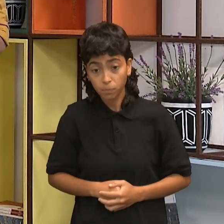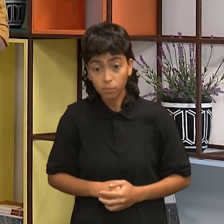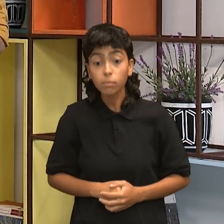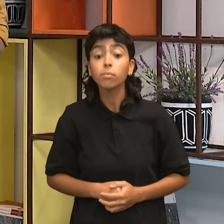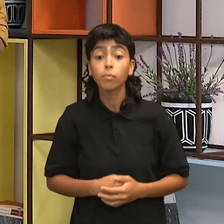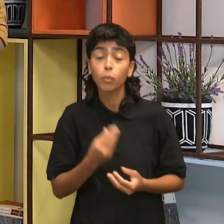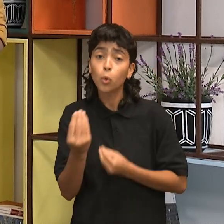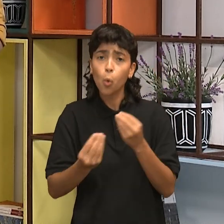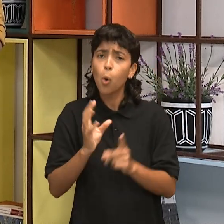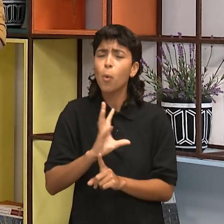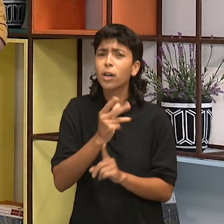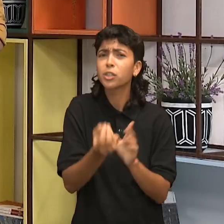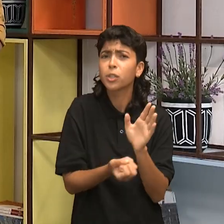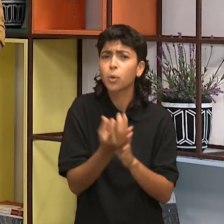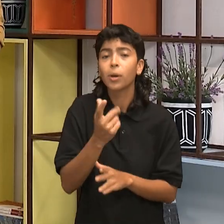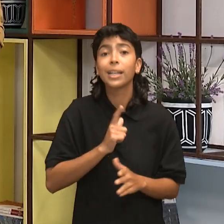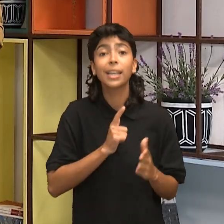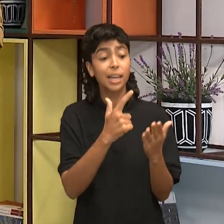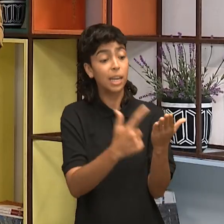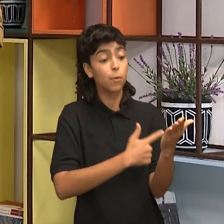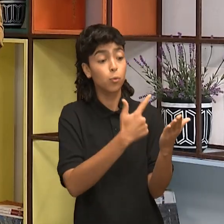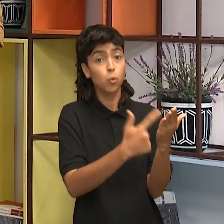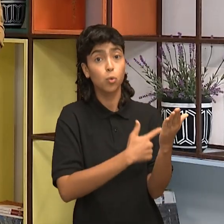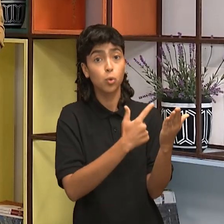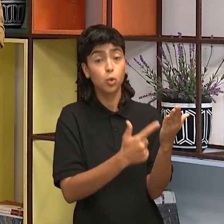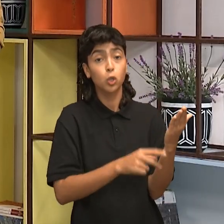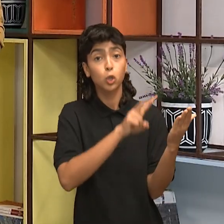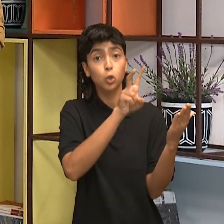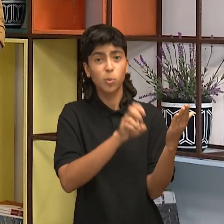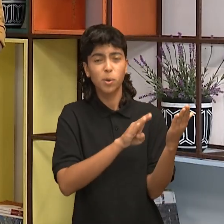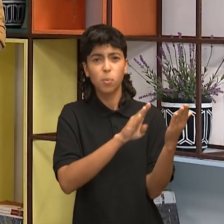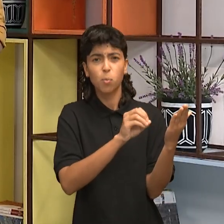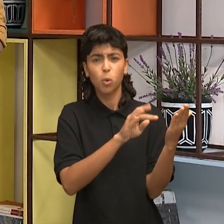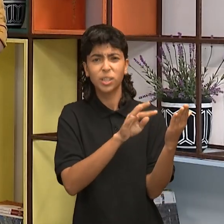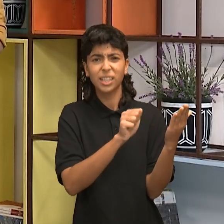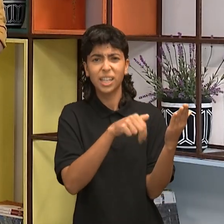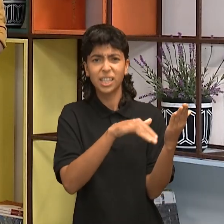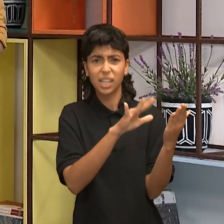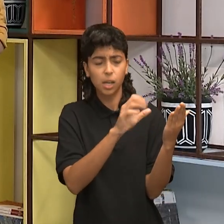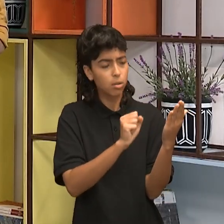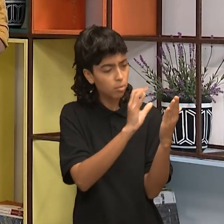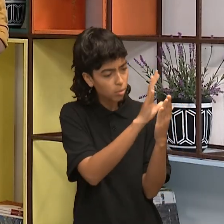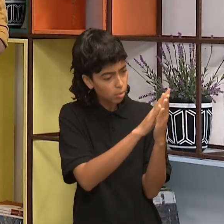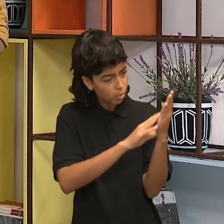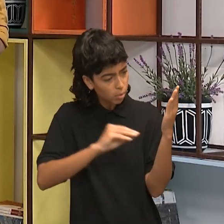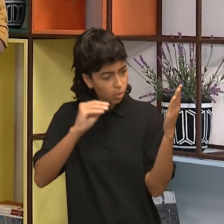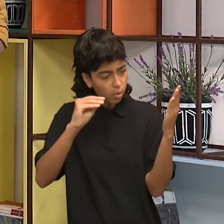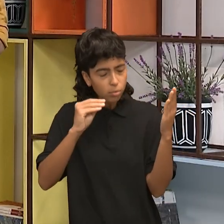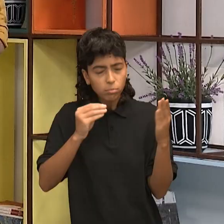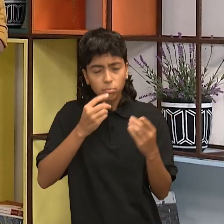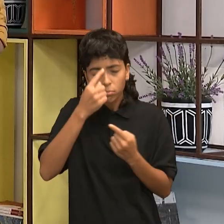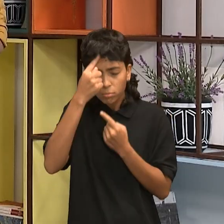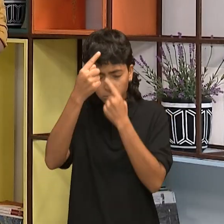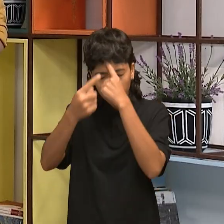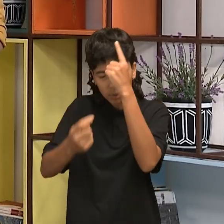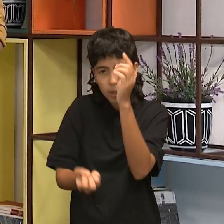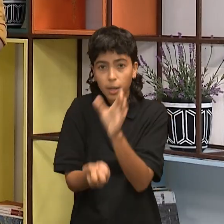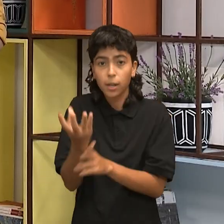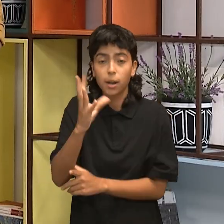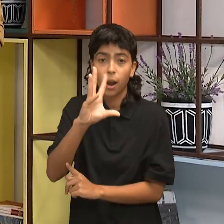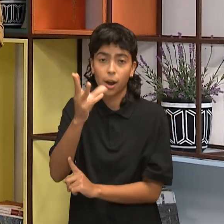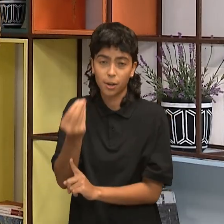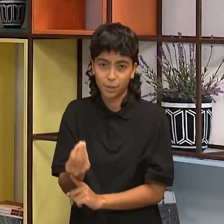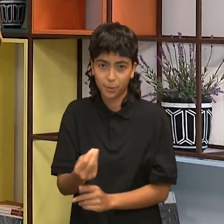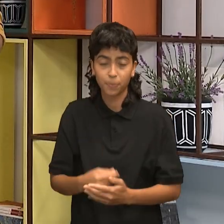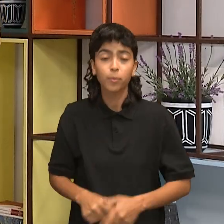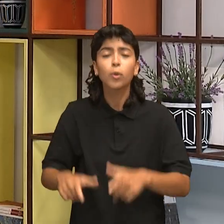no livro Botânica Paralela, de 1976, do artista Leone Lione. A galeria fica no campus Samambaia